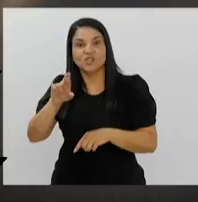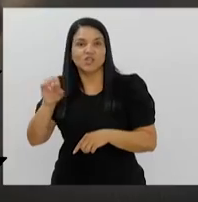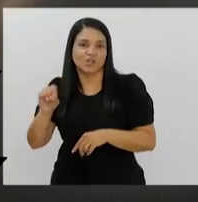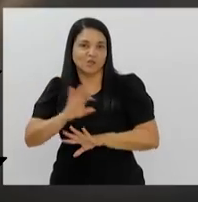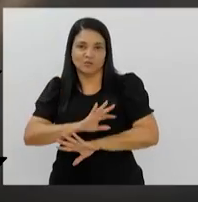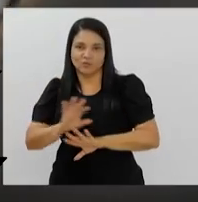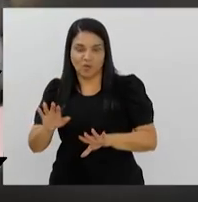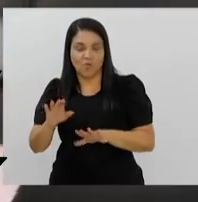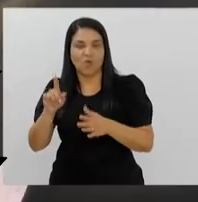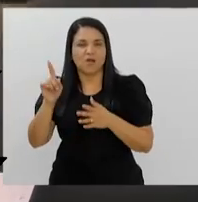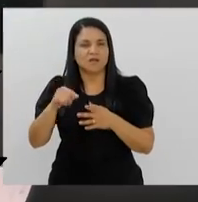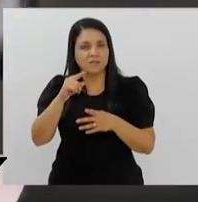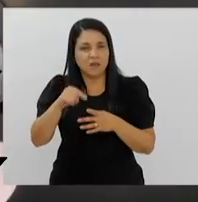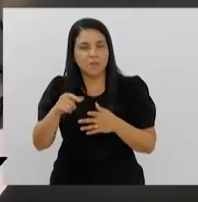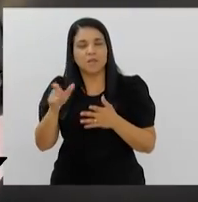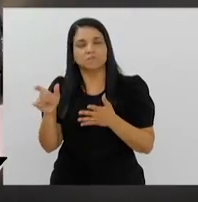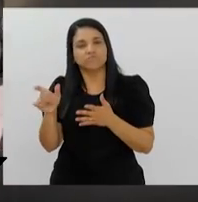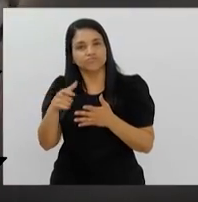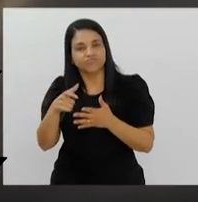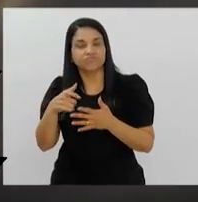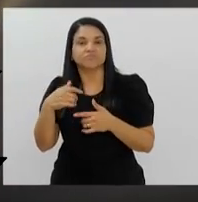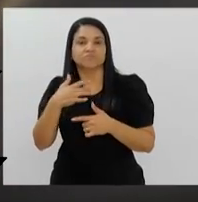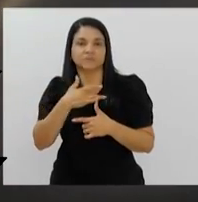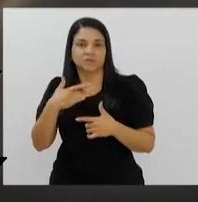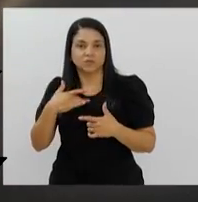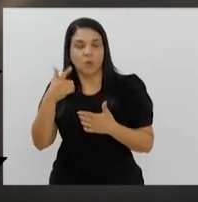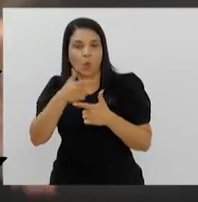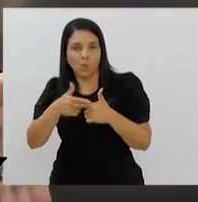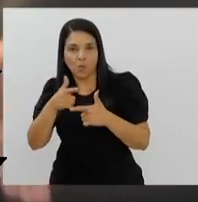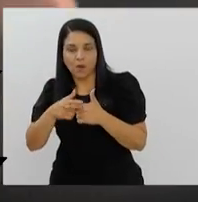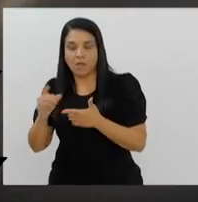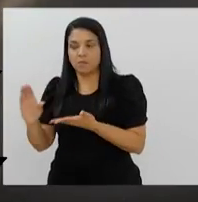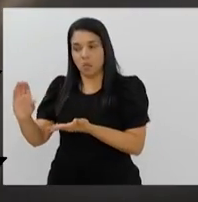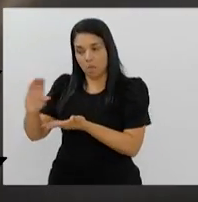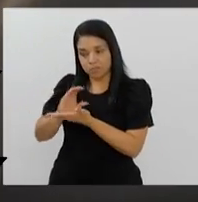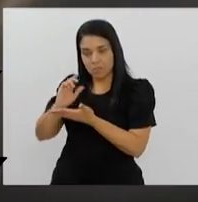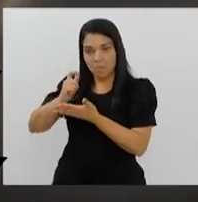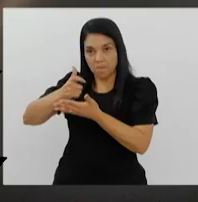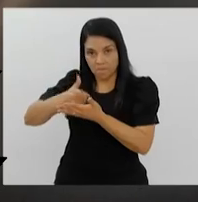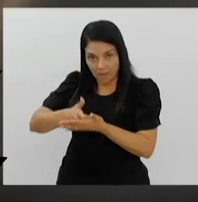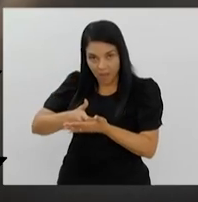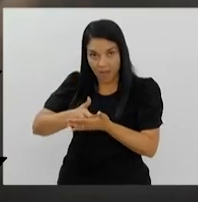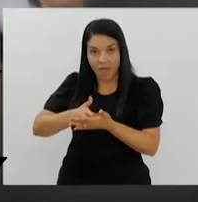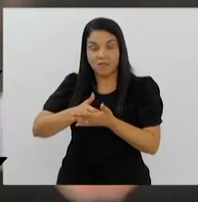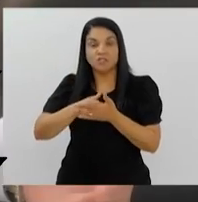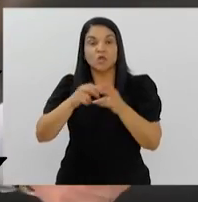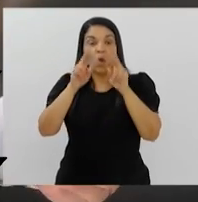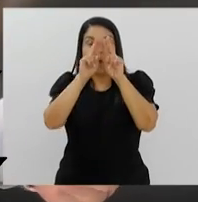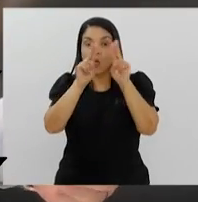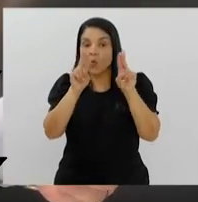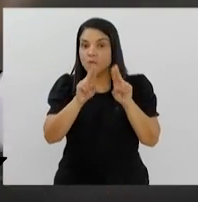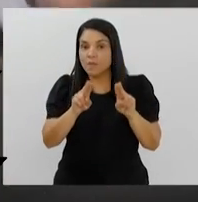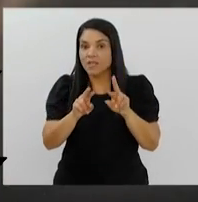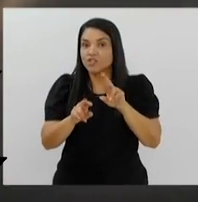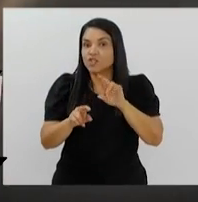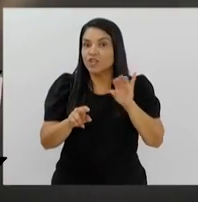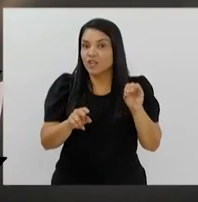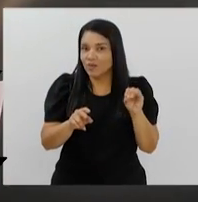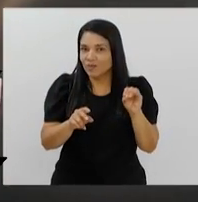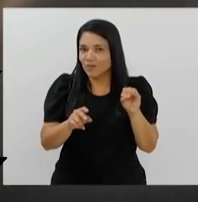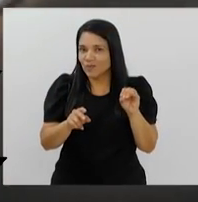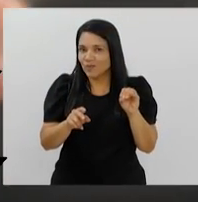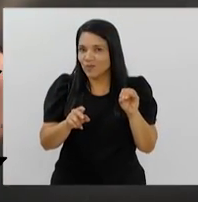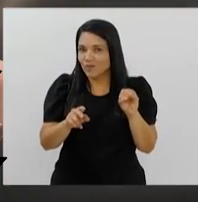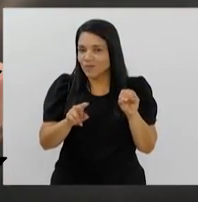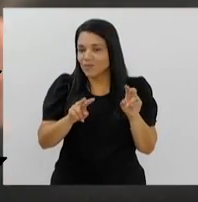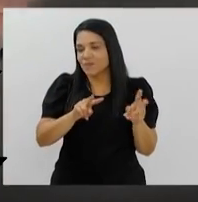cancelamentos reembolsos daquilo que era Rio agora é ferge mas não responde sobre por exemplo os